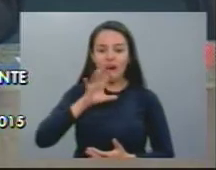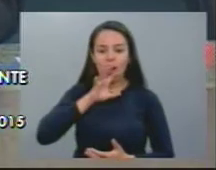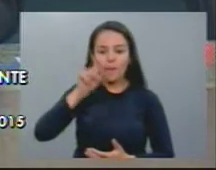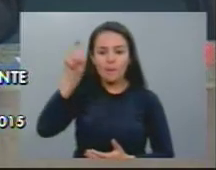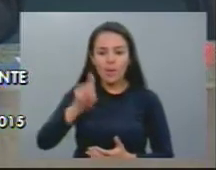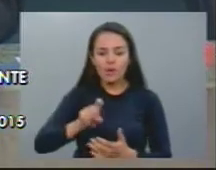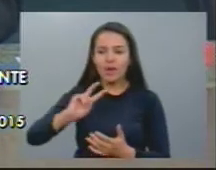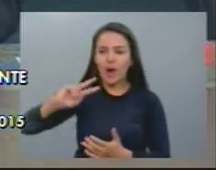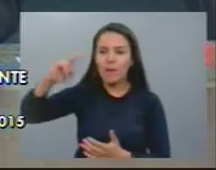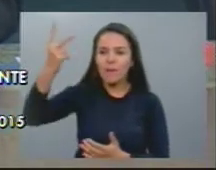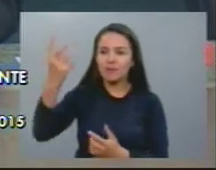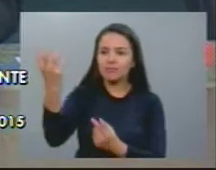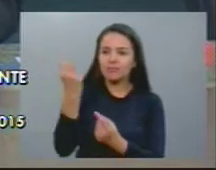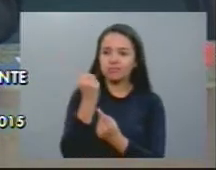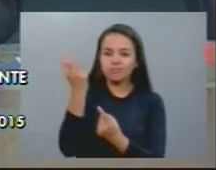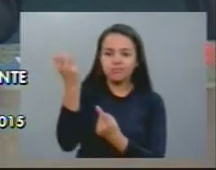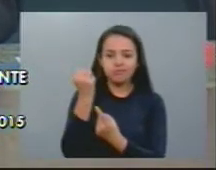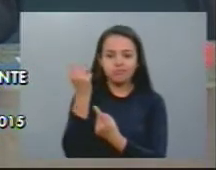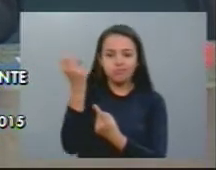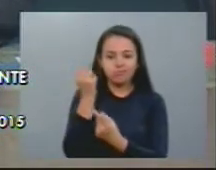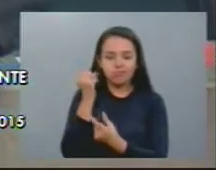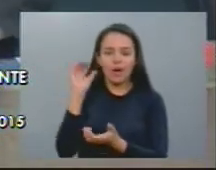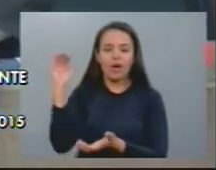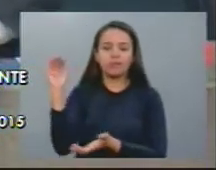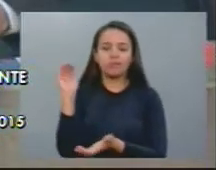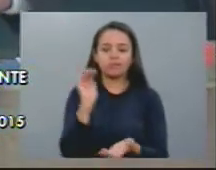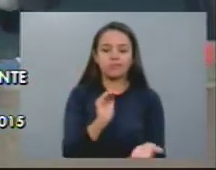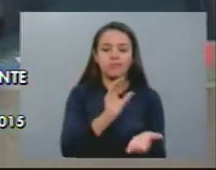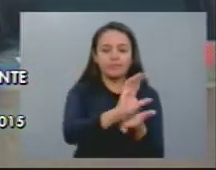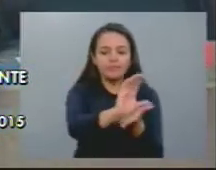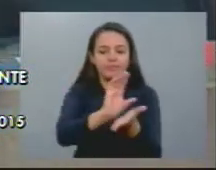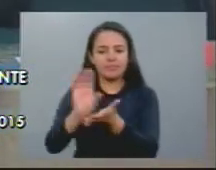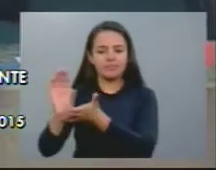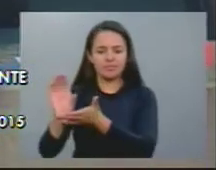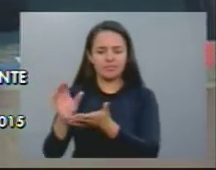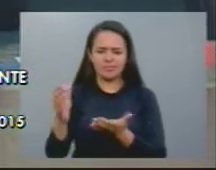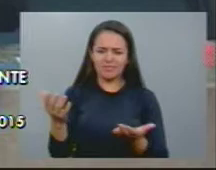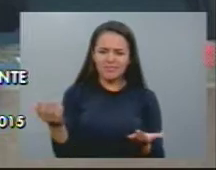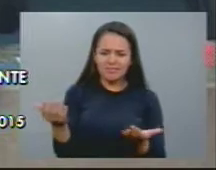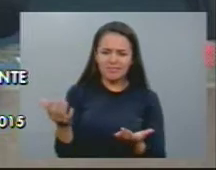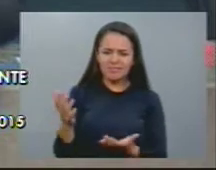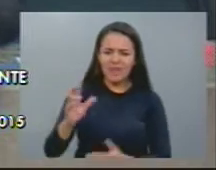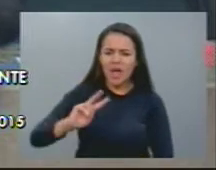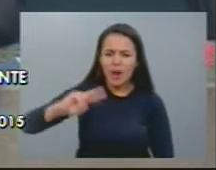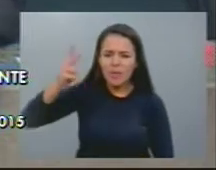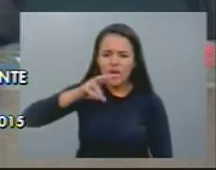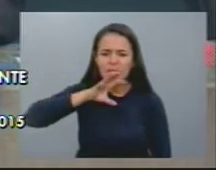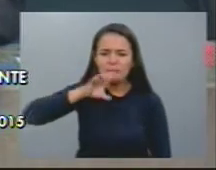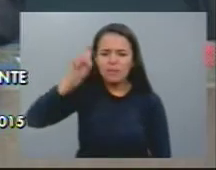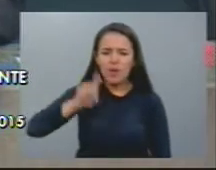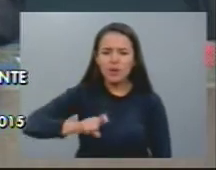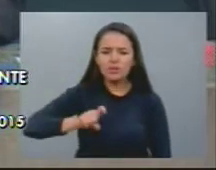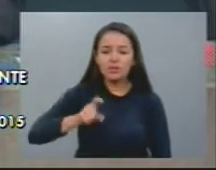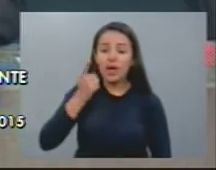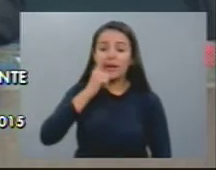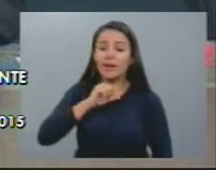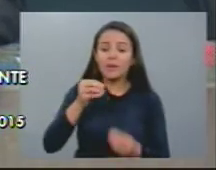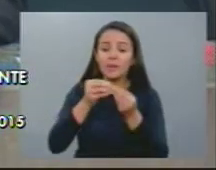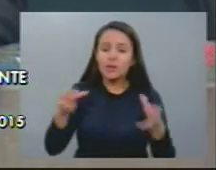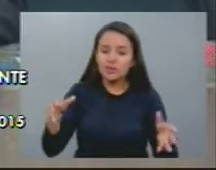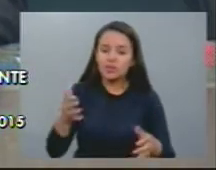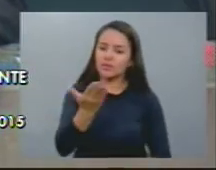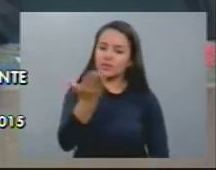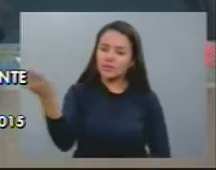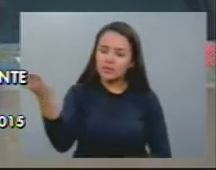melhorar a saúde, para melhorar os abrigos para as crianças, para melhorar o que o senhor destaca das suas emendas. Portanto, parabéns, deputado